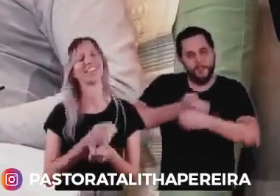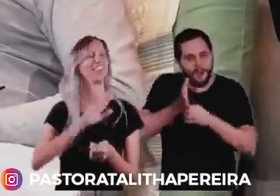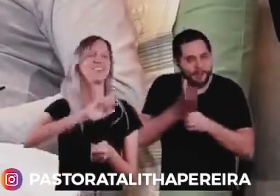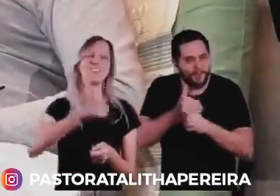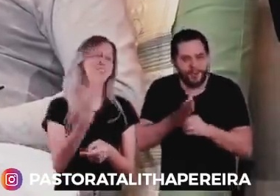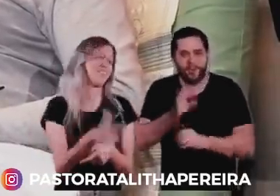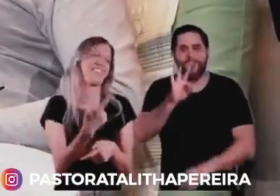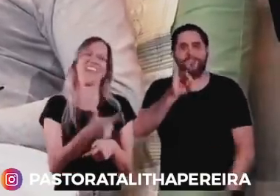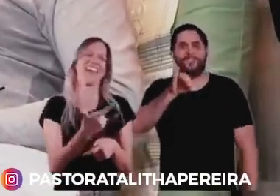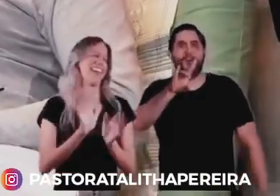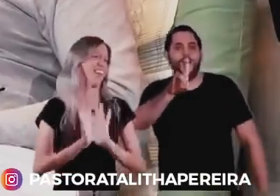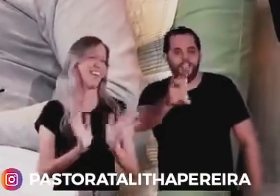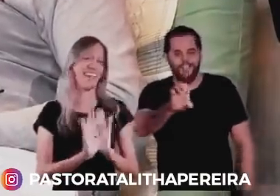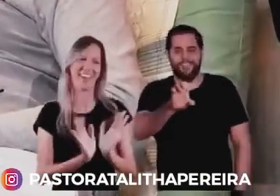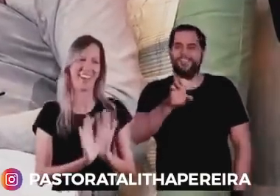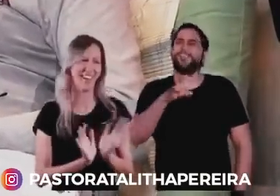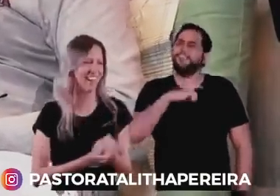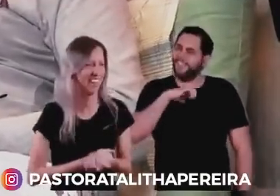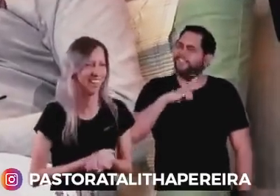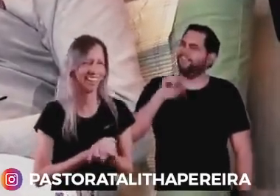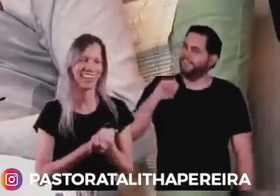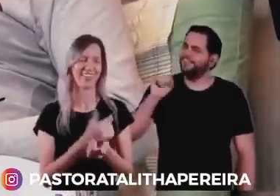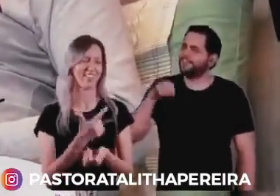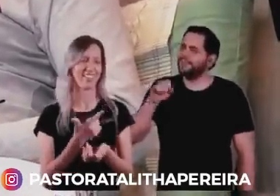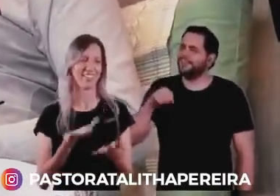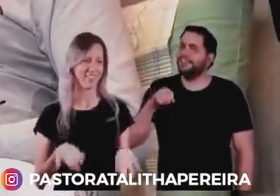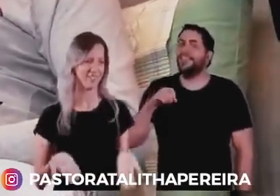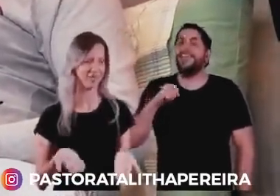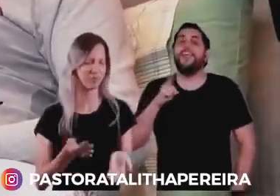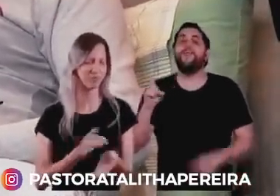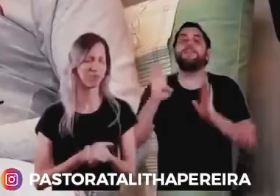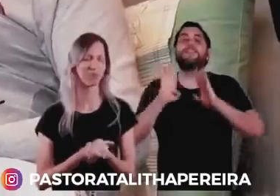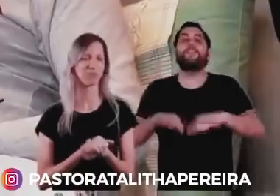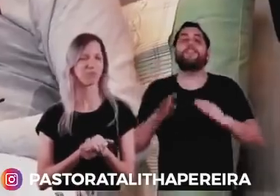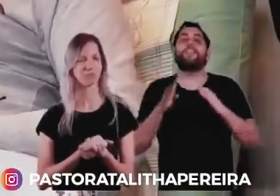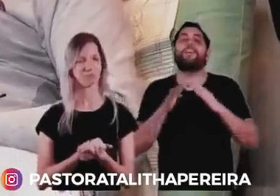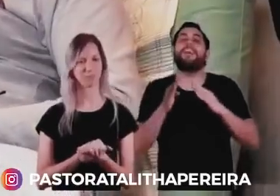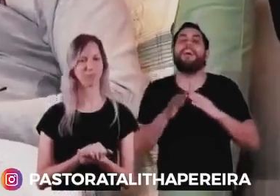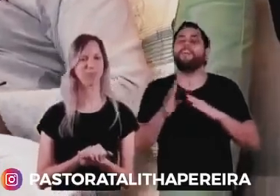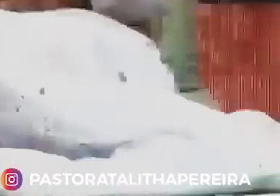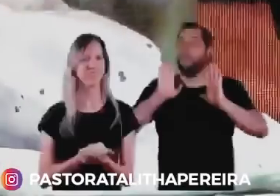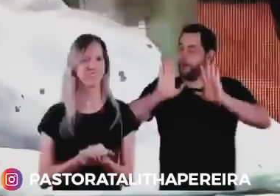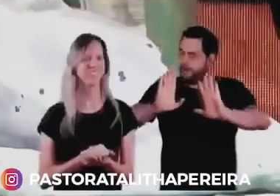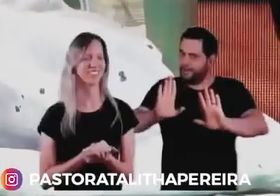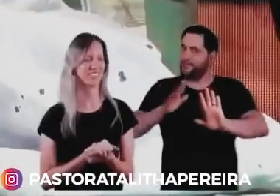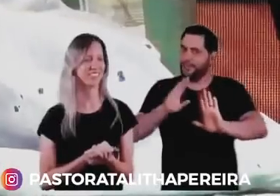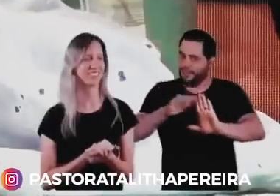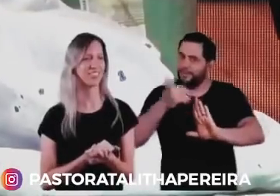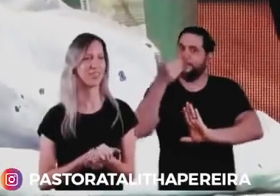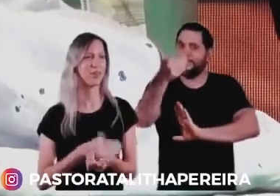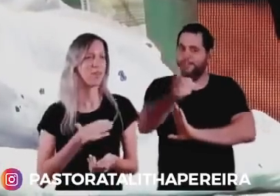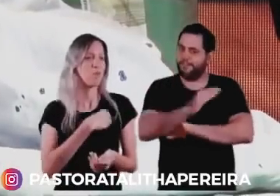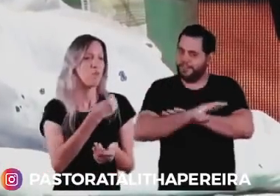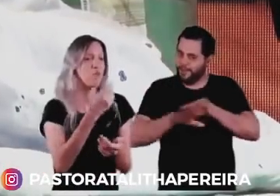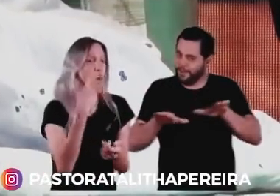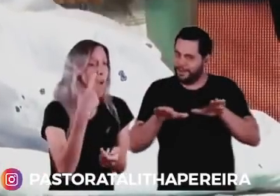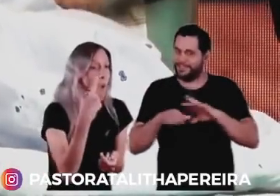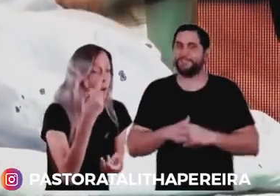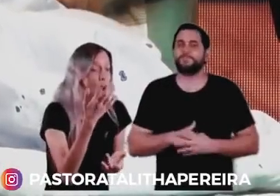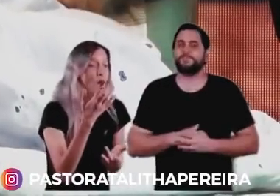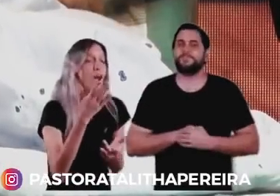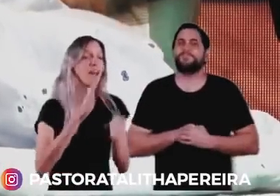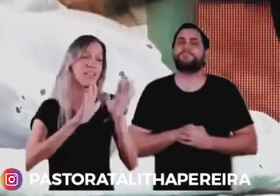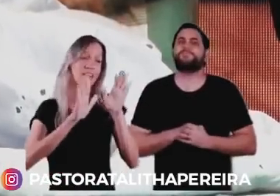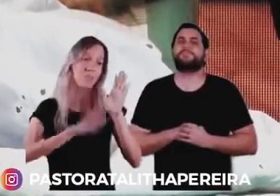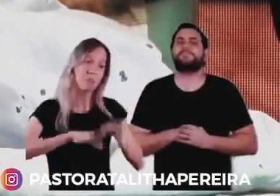isso, não, meu filho. Sim, não existe isso. Mas não. É coisa da quarentena, tiroide. É coisa que vai passar, gente. Ó. Meu filho, o que tem é